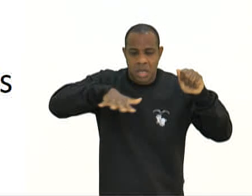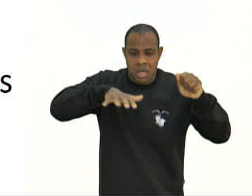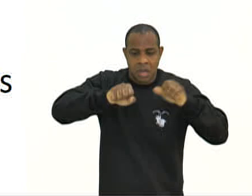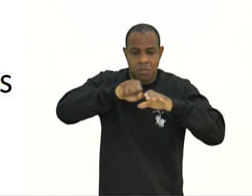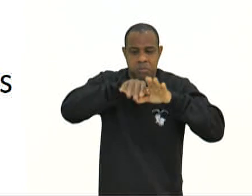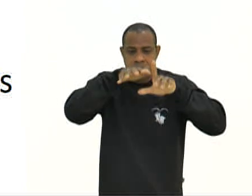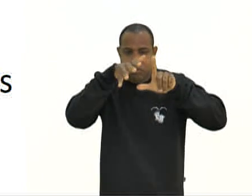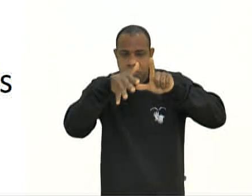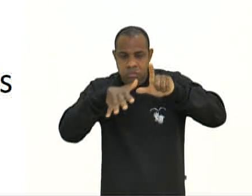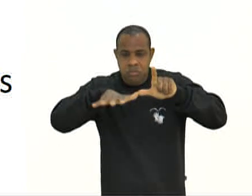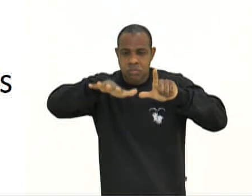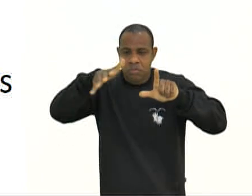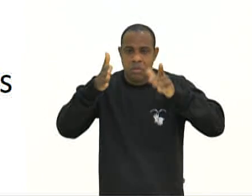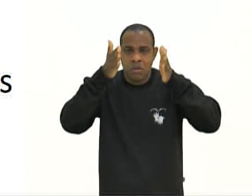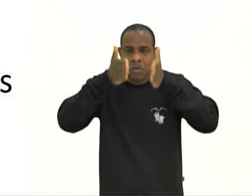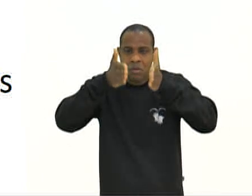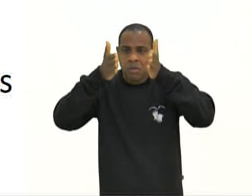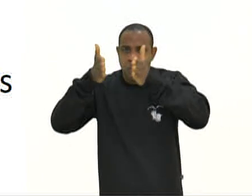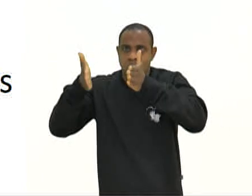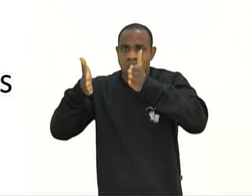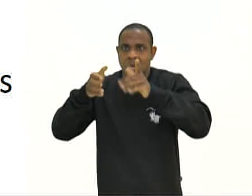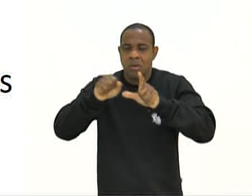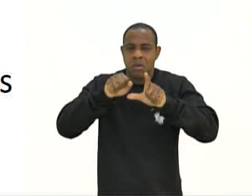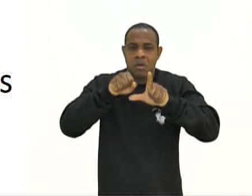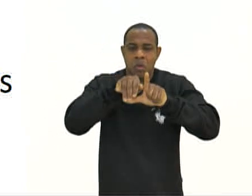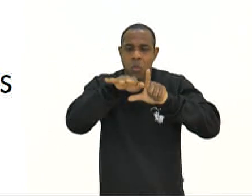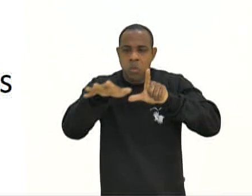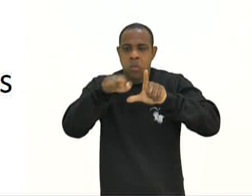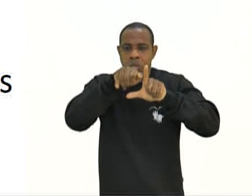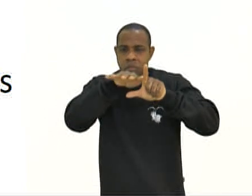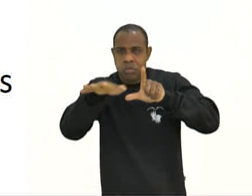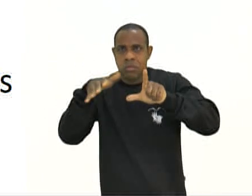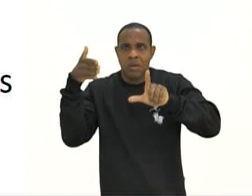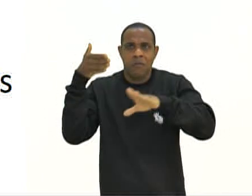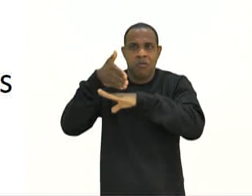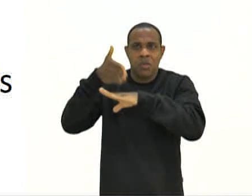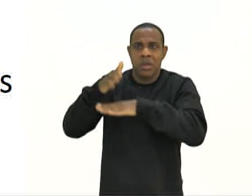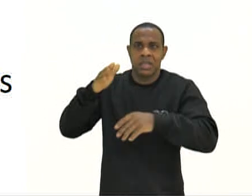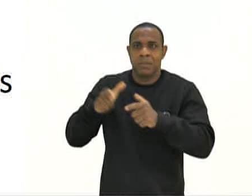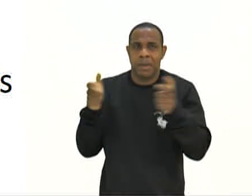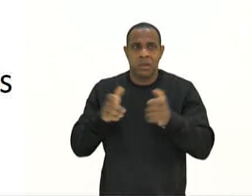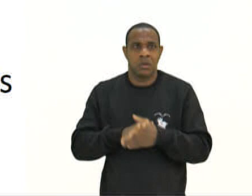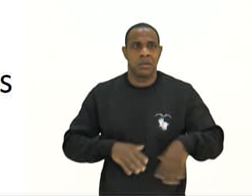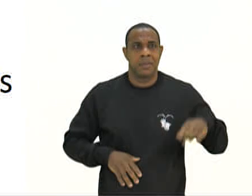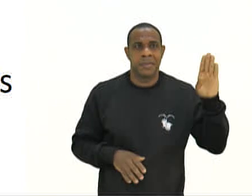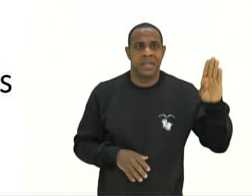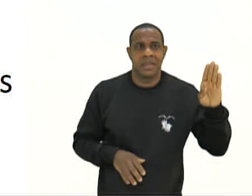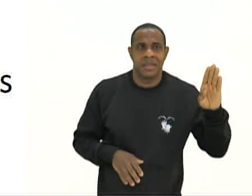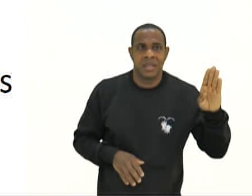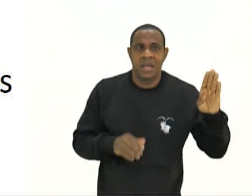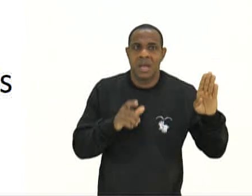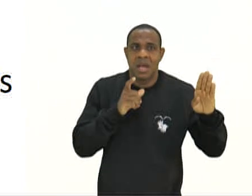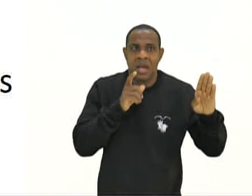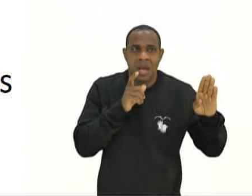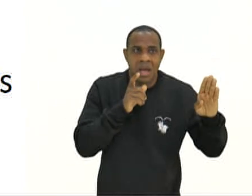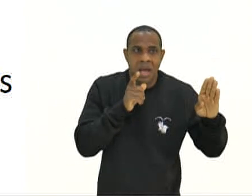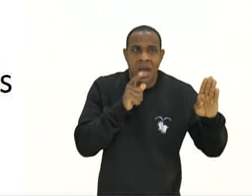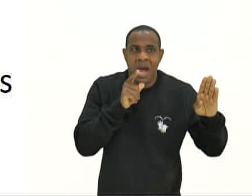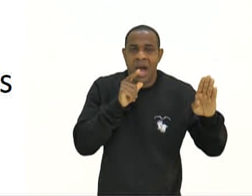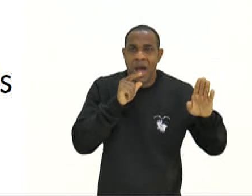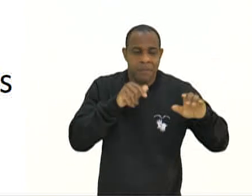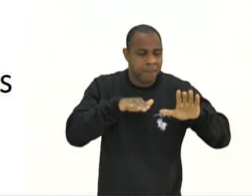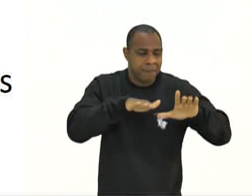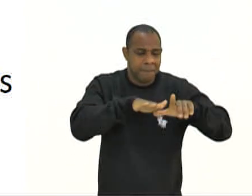onda sempre possuirá ondas de maior frequência. Na letra B, em um lago, as regiões mais